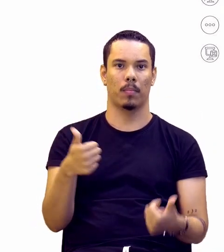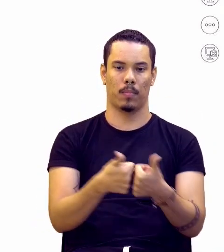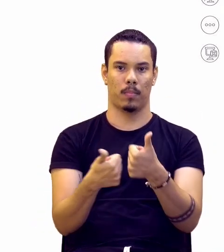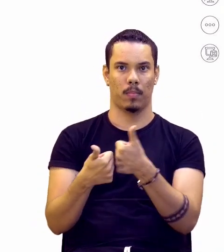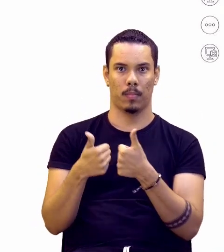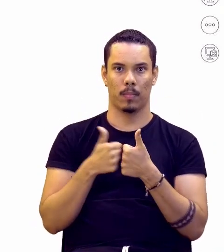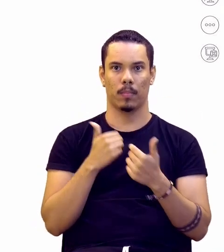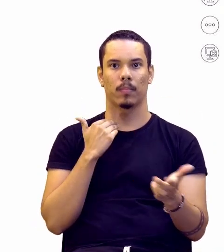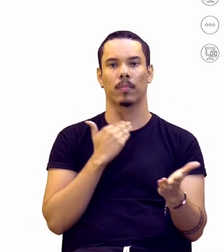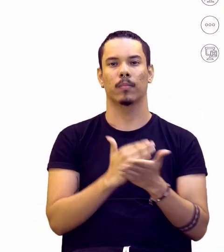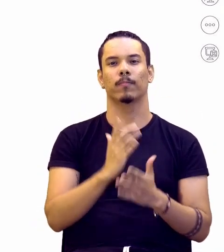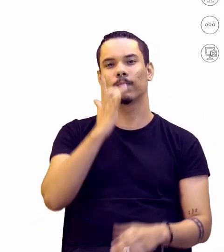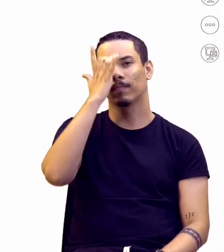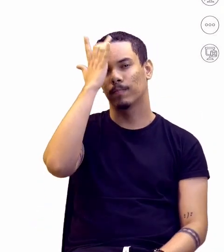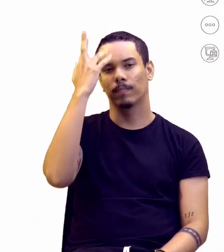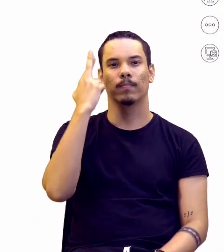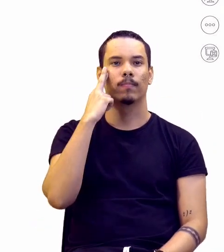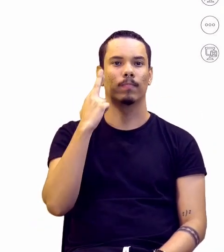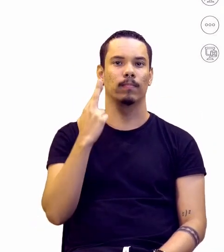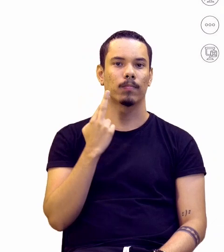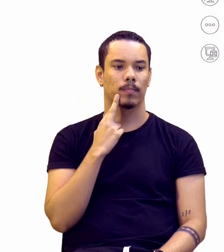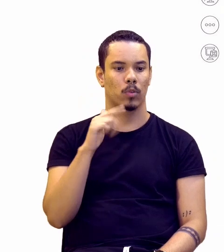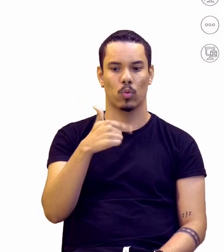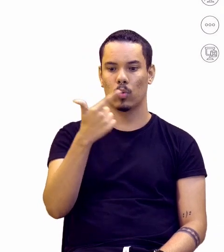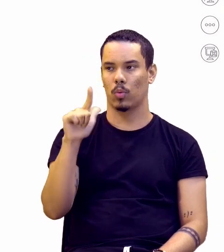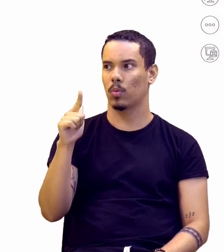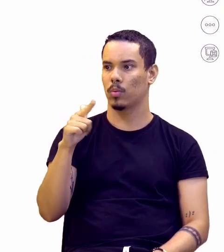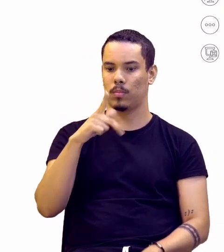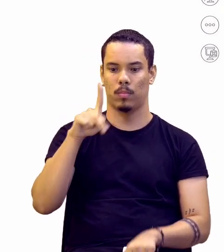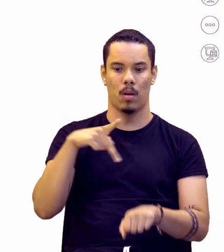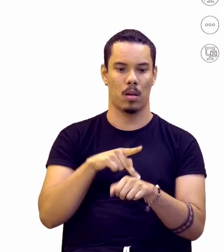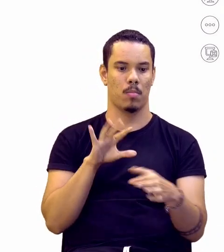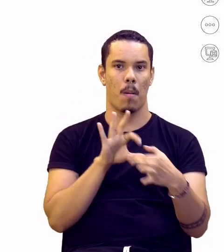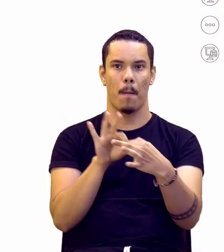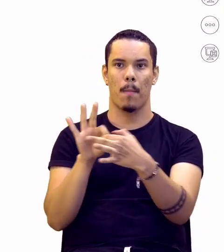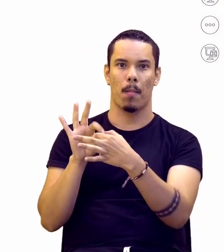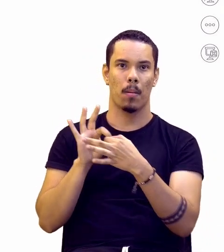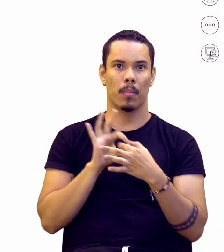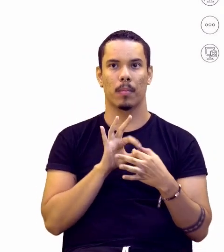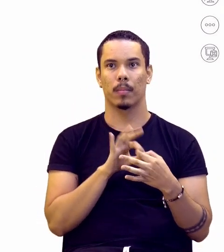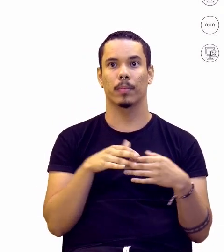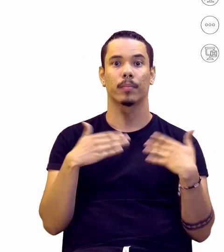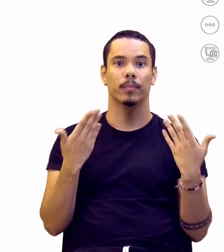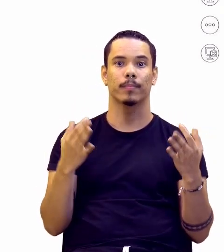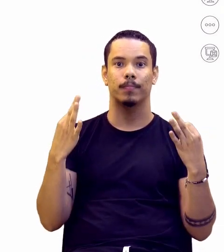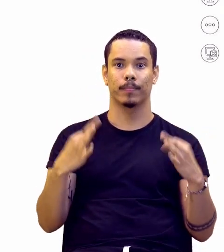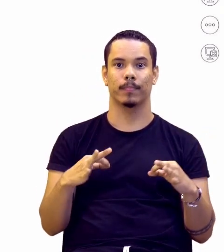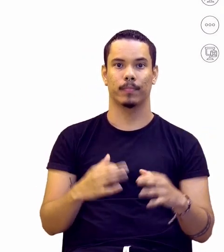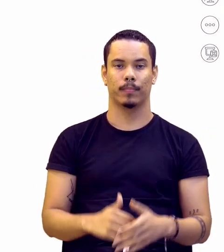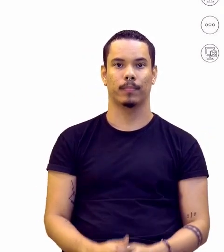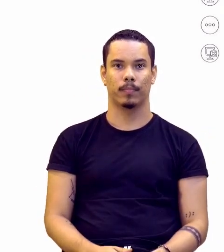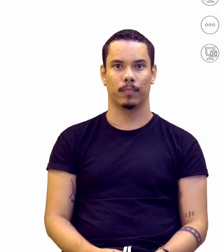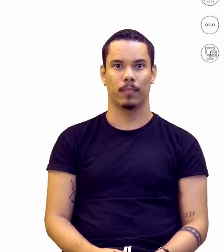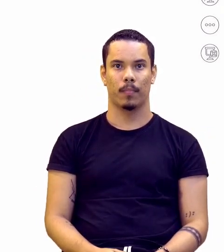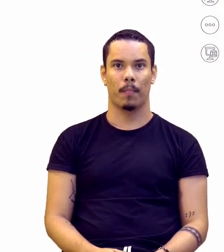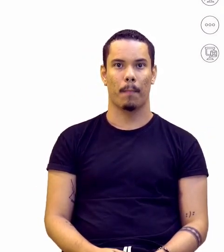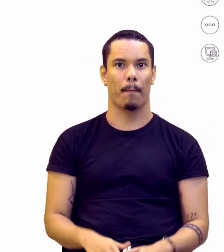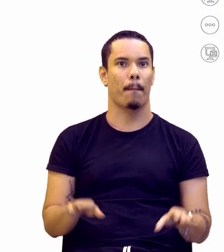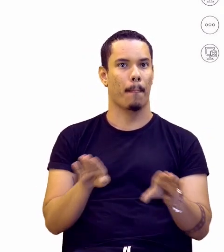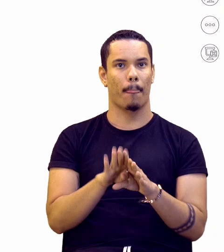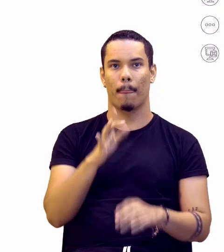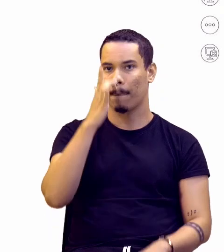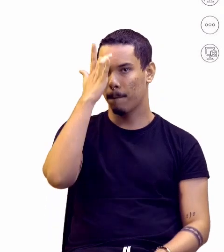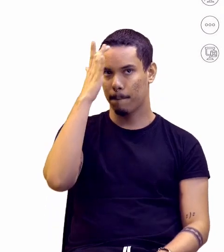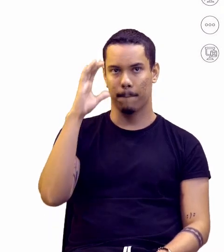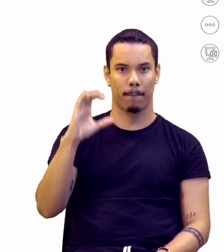da facilidade de ligação entre Rondônia e o restante do país. E aí, professor Jorge? Esse aí estava Tranquilo. Fácil, Vamos só confirmar